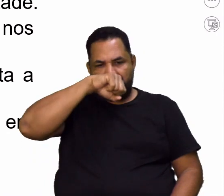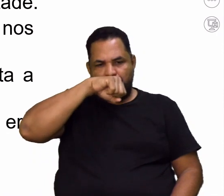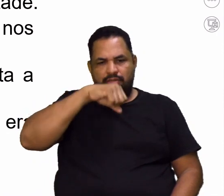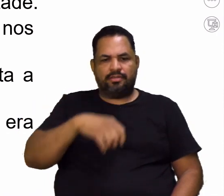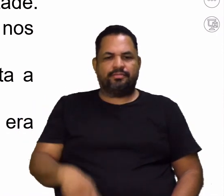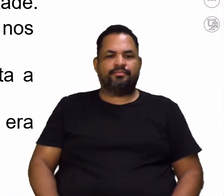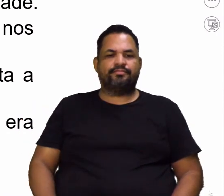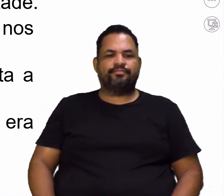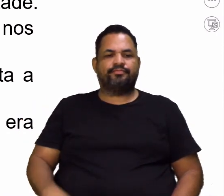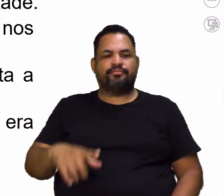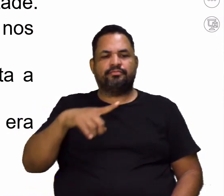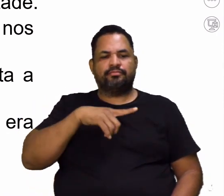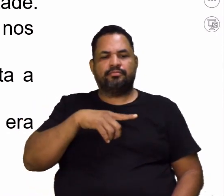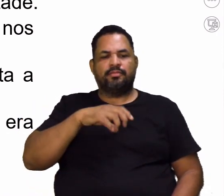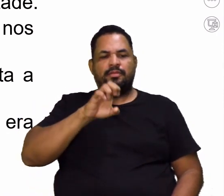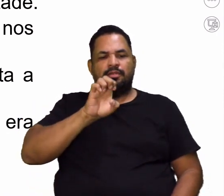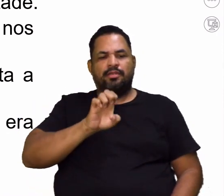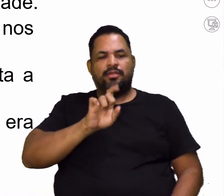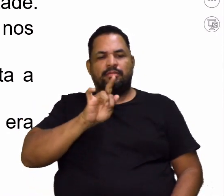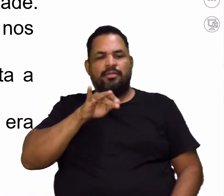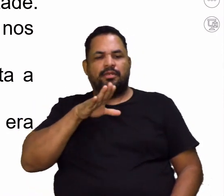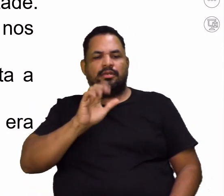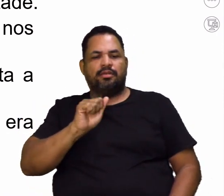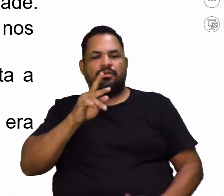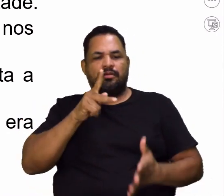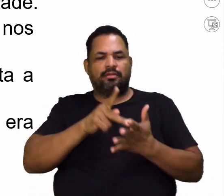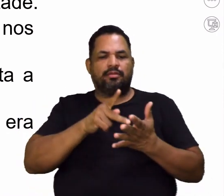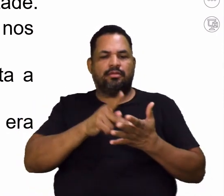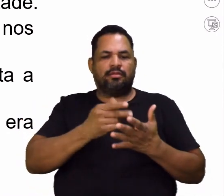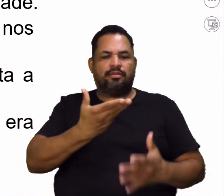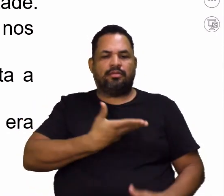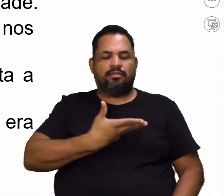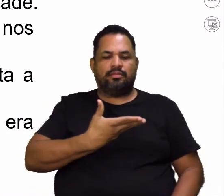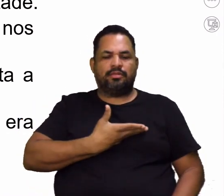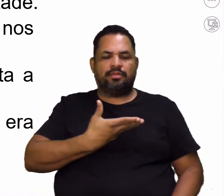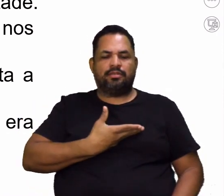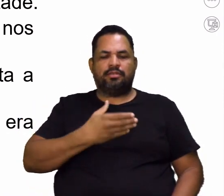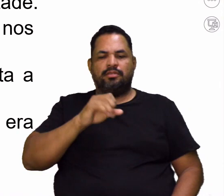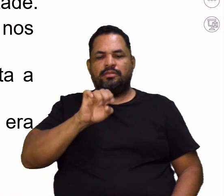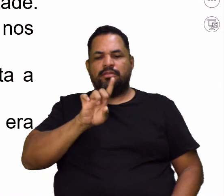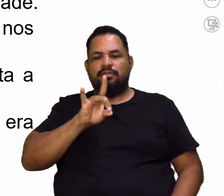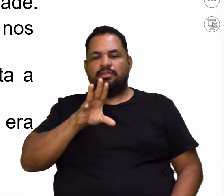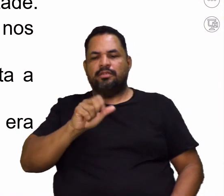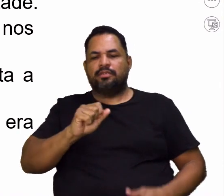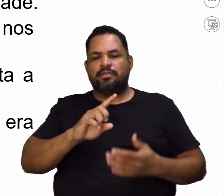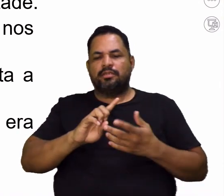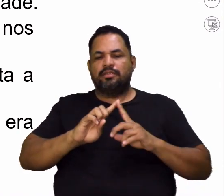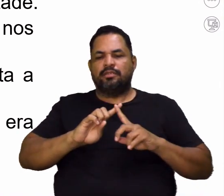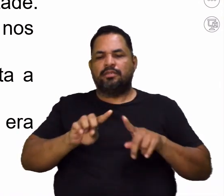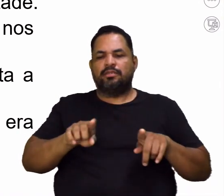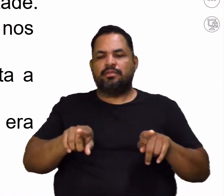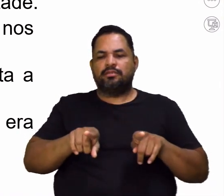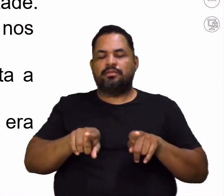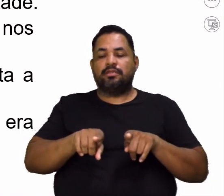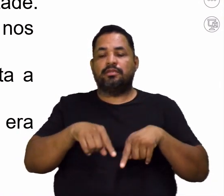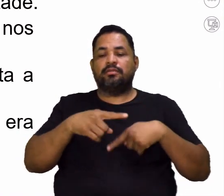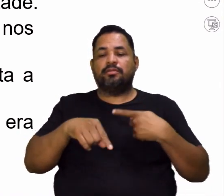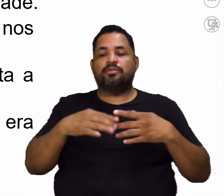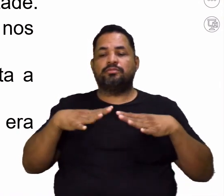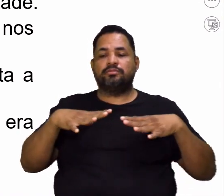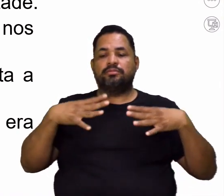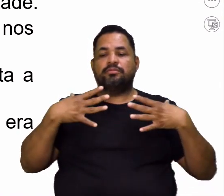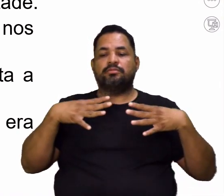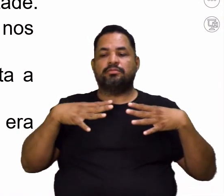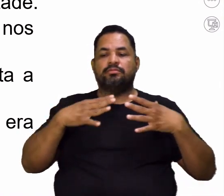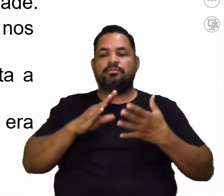aqui tem um egbert né a verdadeira amizade de Sérgio mas após as férias